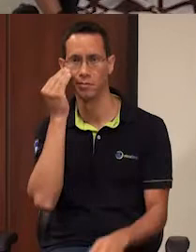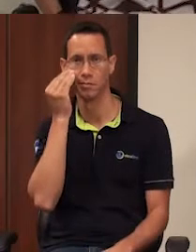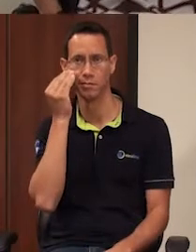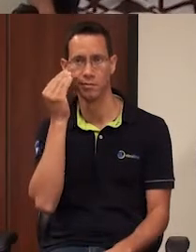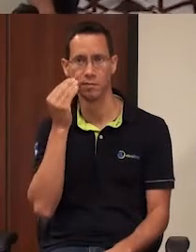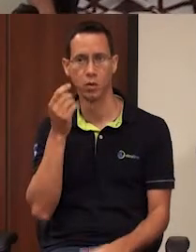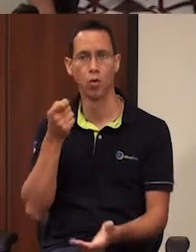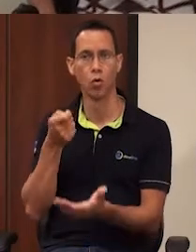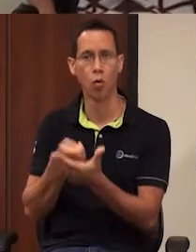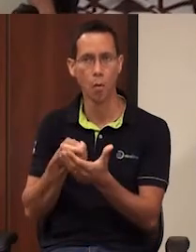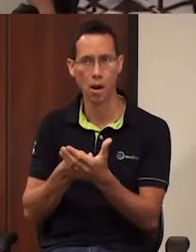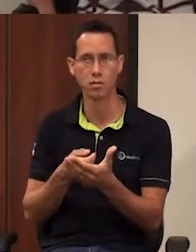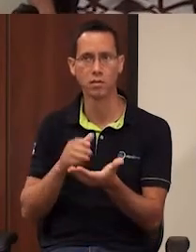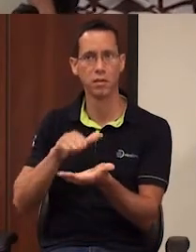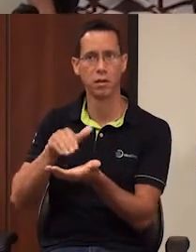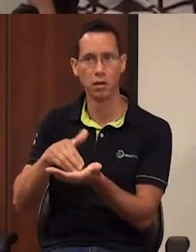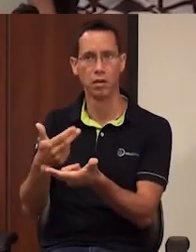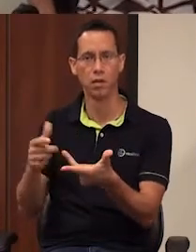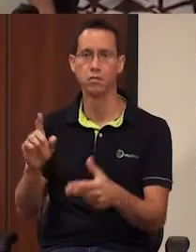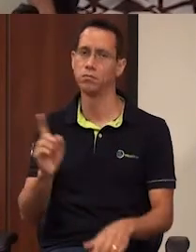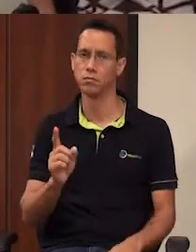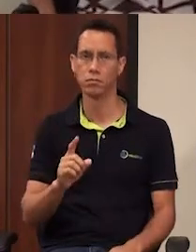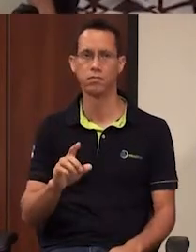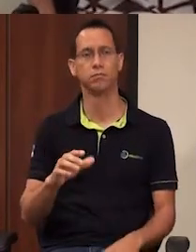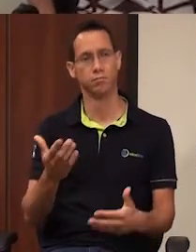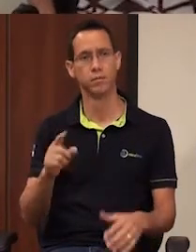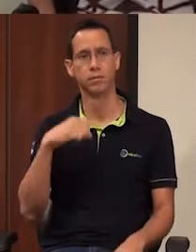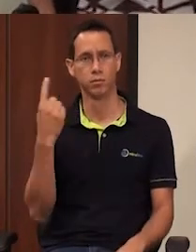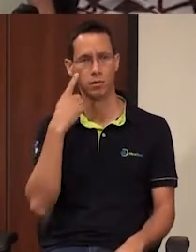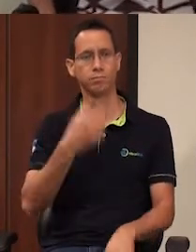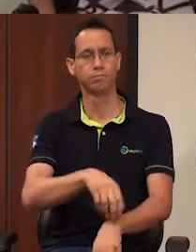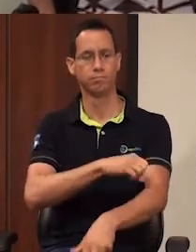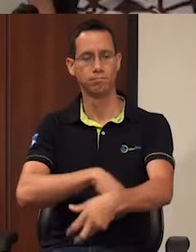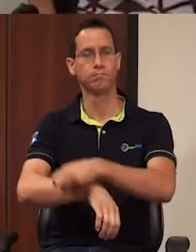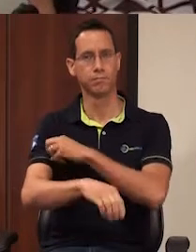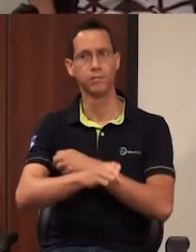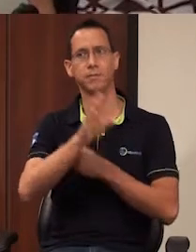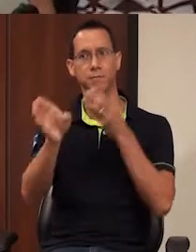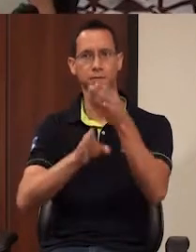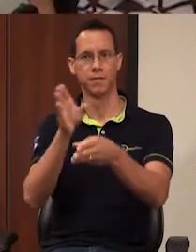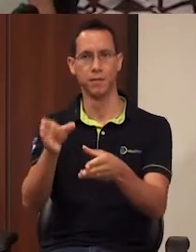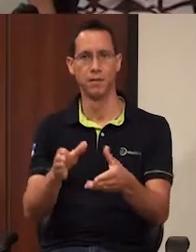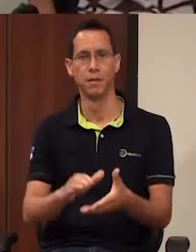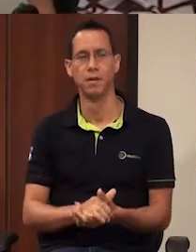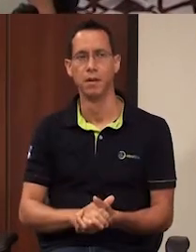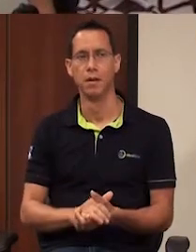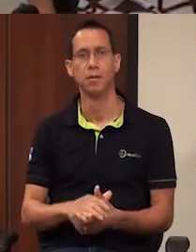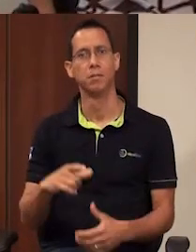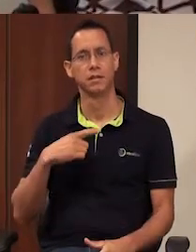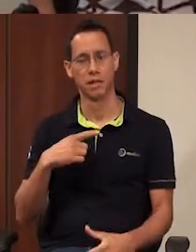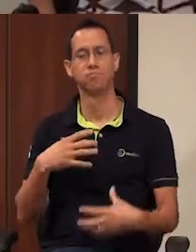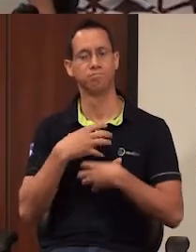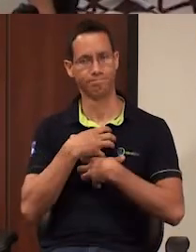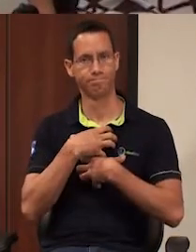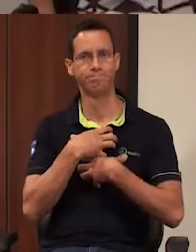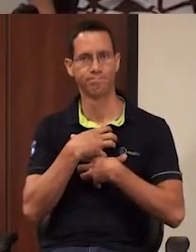de cobrança. É claro que todo mundo vai ter que uma hora arregaçar as mangas e ir. Mas existe um luto, gente. Existe